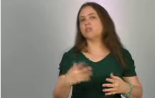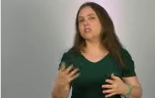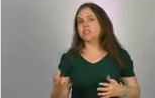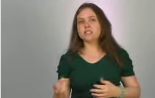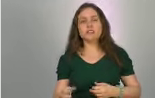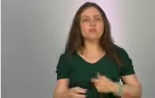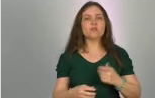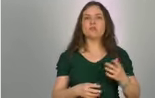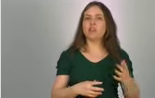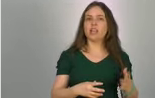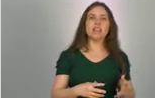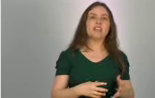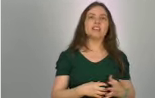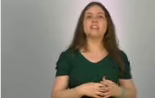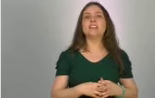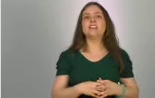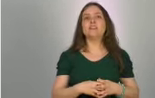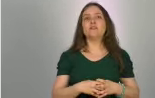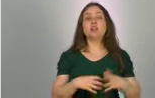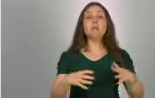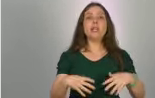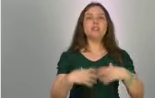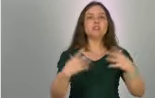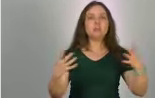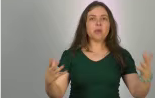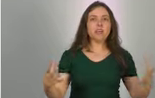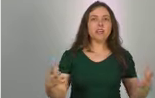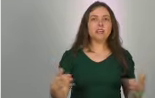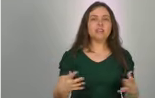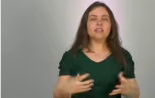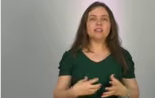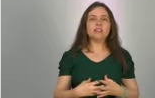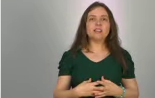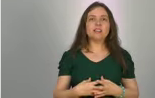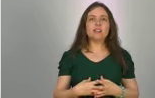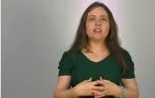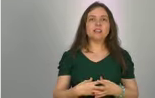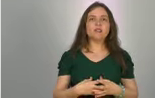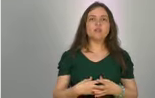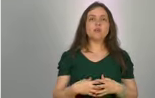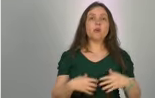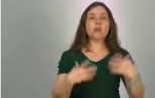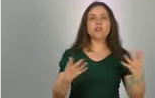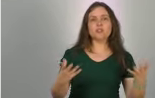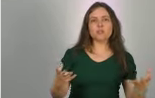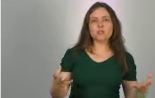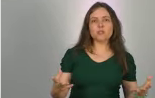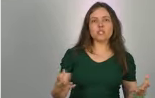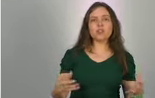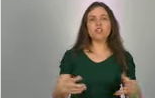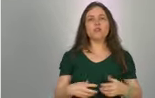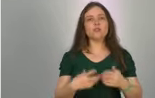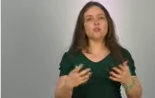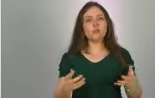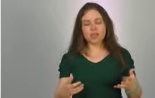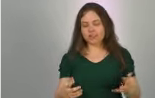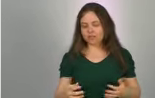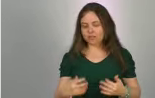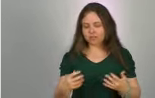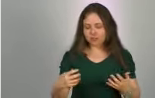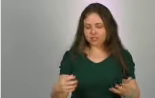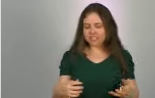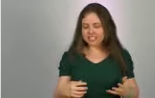também bolsistas outros colegas foi um criando também ah os suportes que nós somos